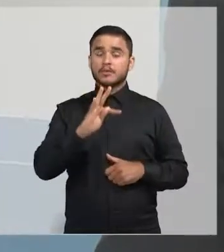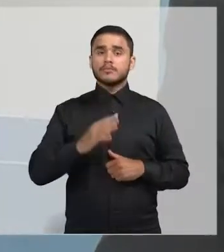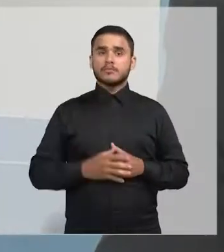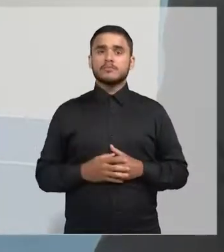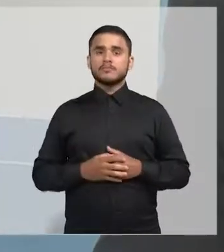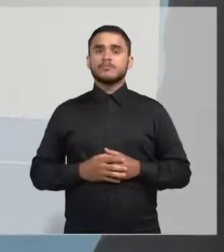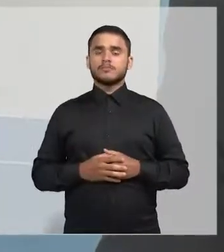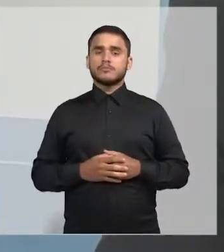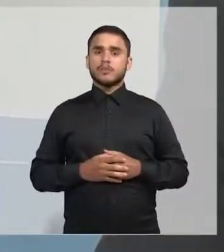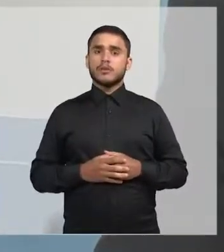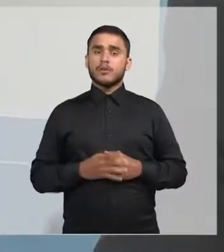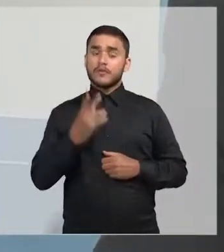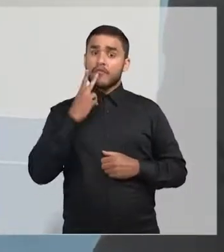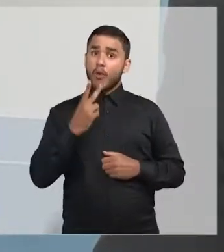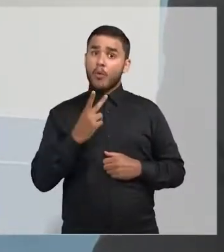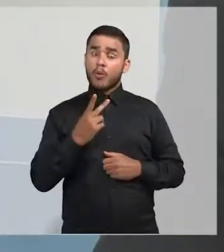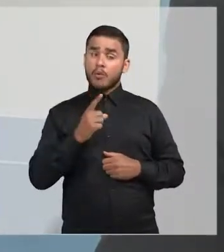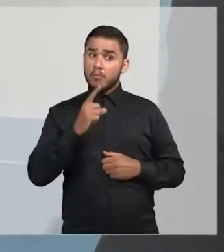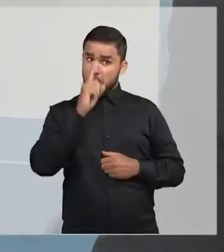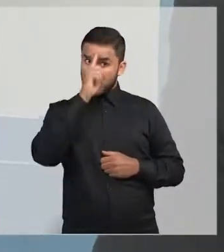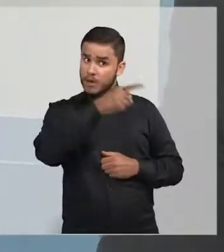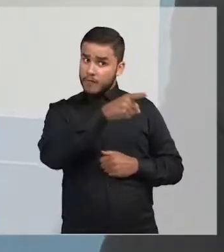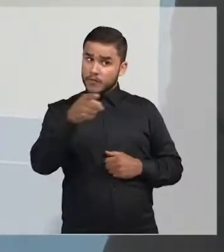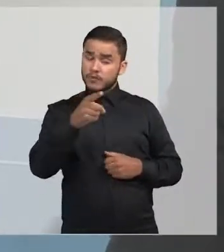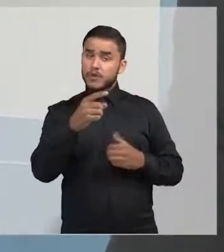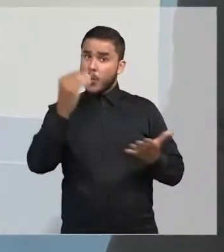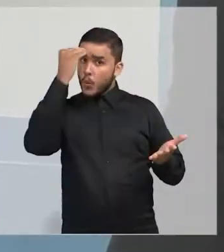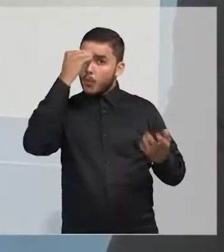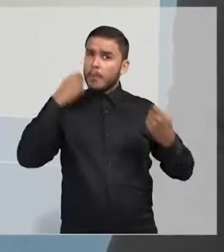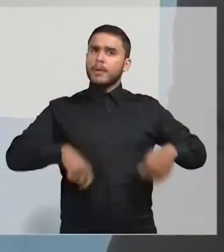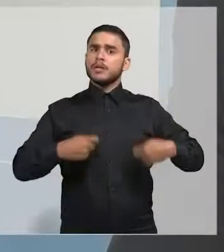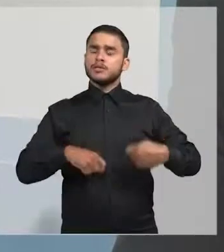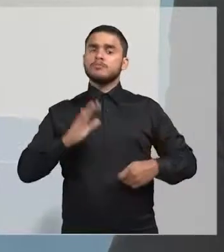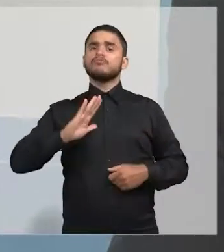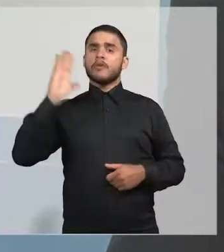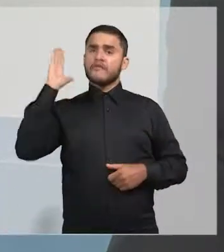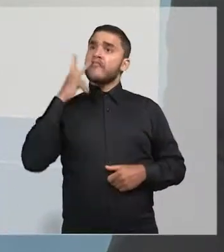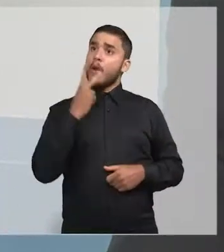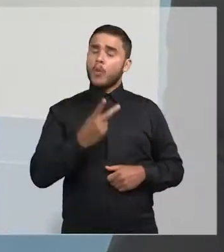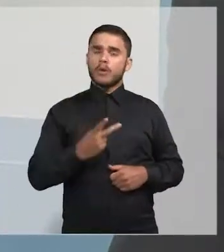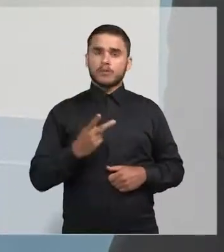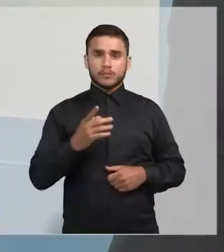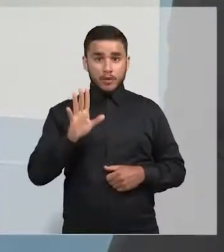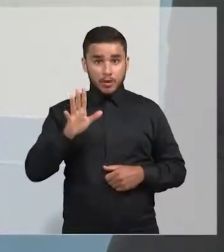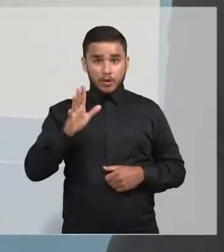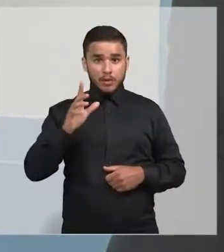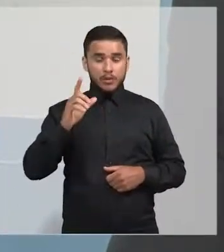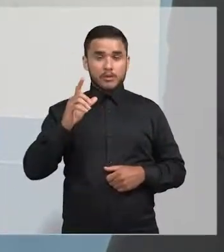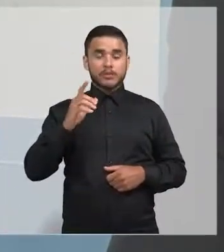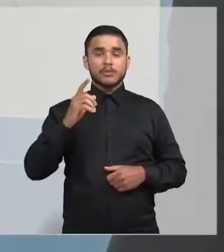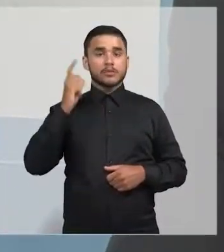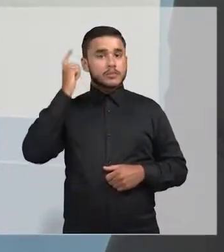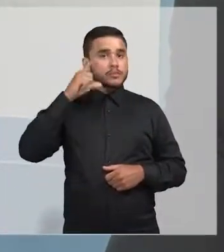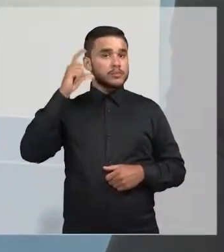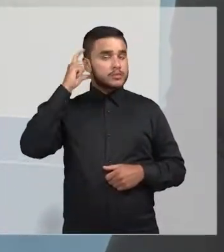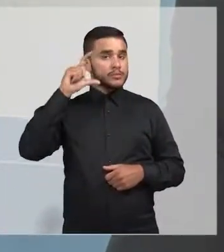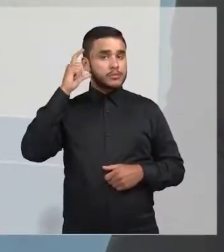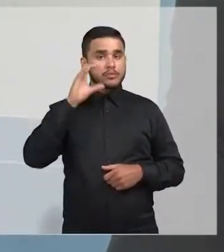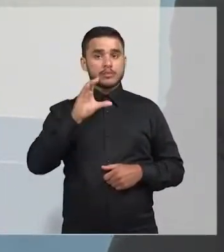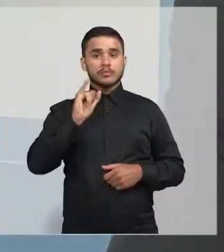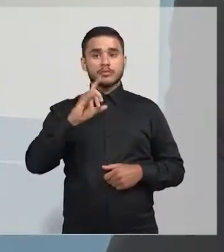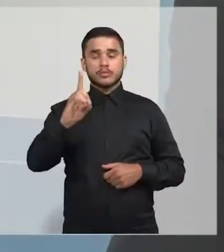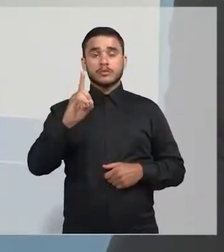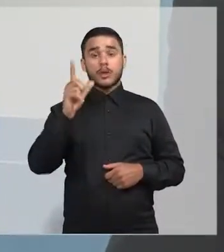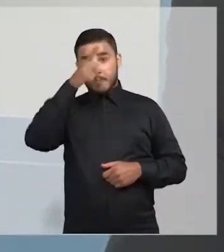a minha culpa. Por que é que eu estou querendo dizer? O Cid foi eleito prefeito de Fortaleza. Não, desculpa, Sobral. O Cid foi eleito prefeito